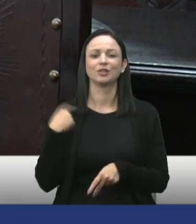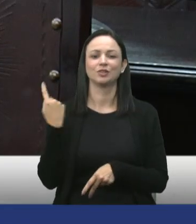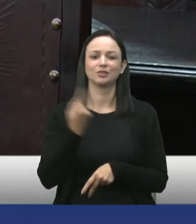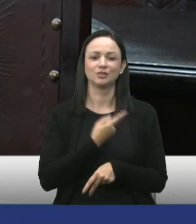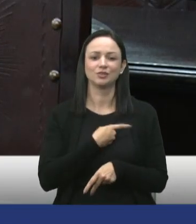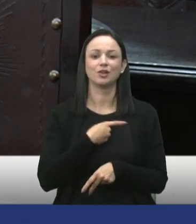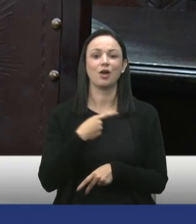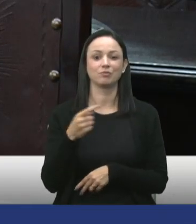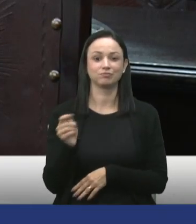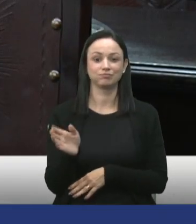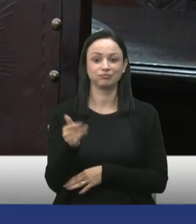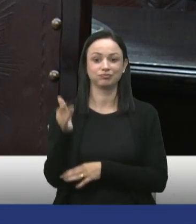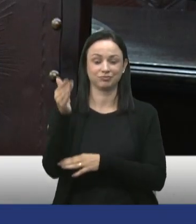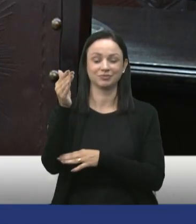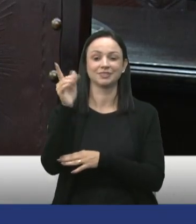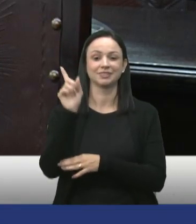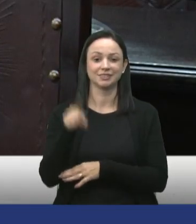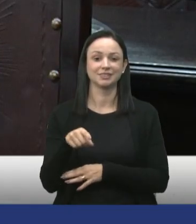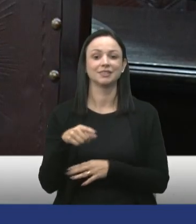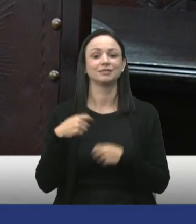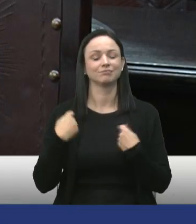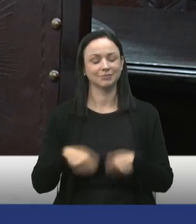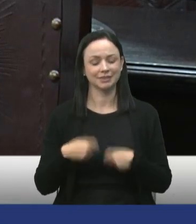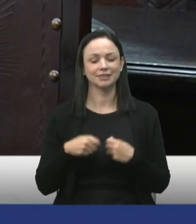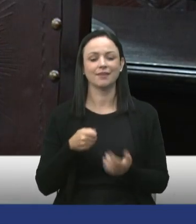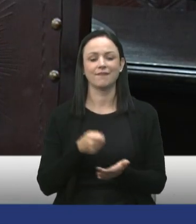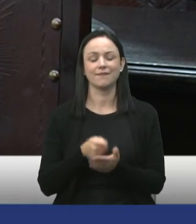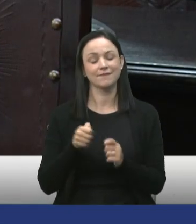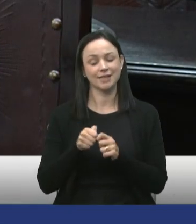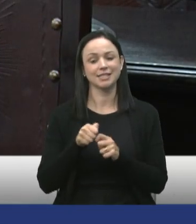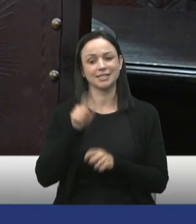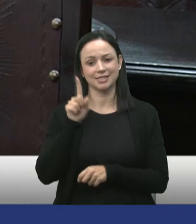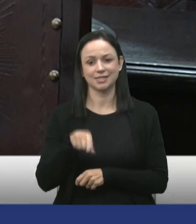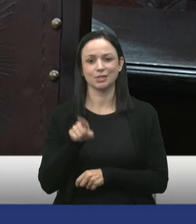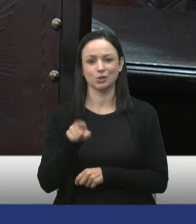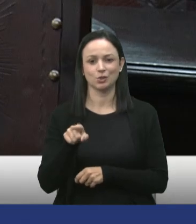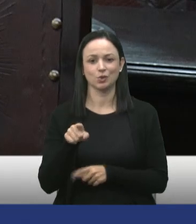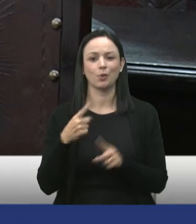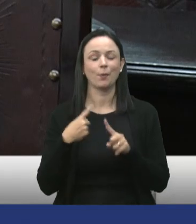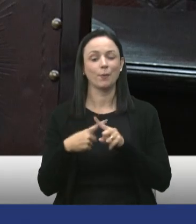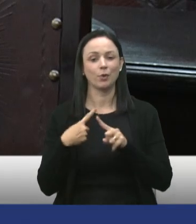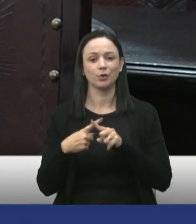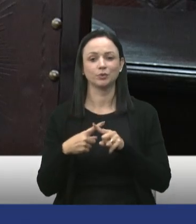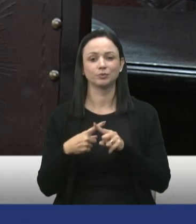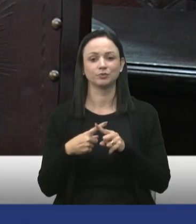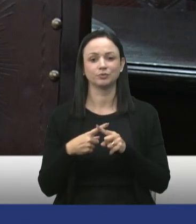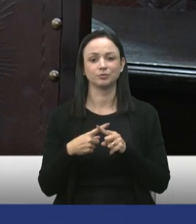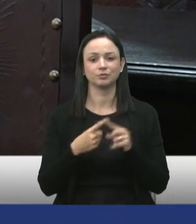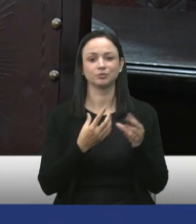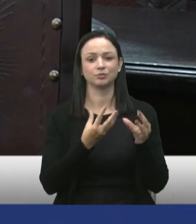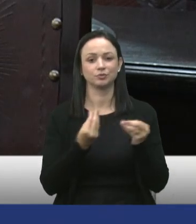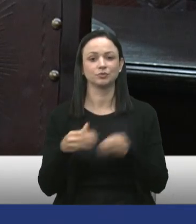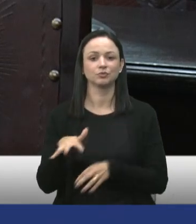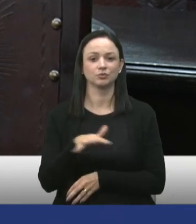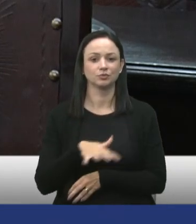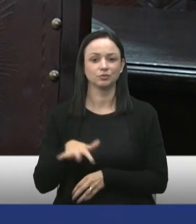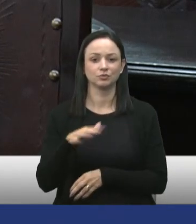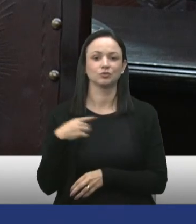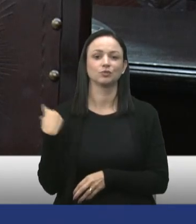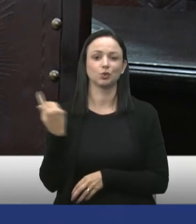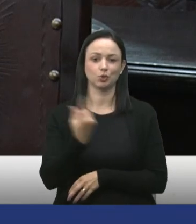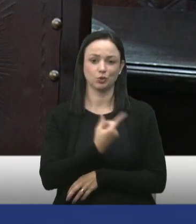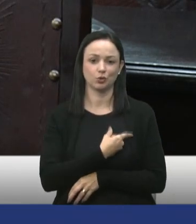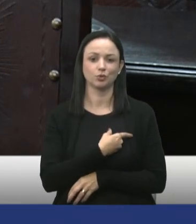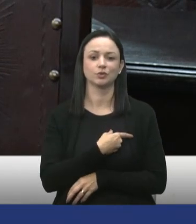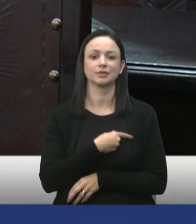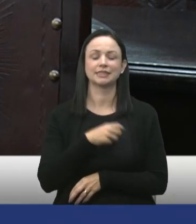a bandeira às vezes e devemos fazer isso, porque em muitas situações nós somos,